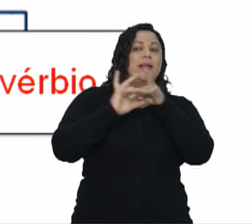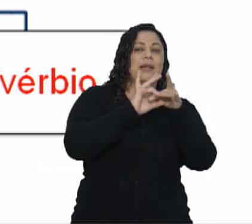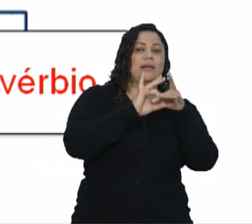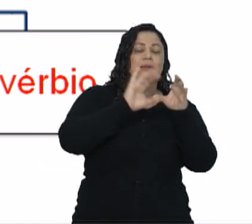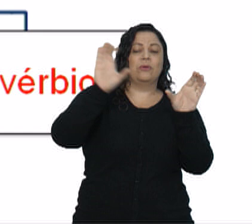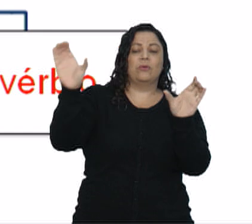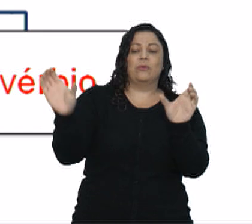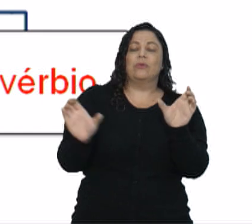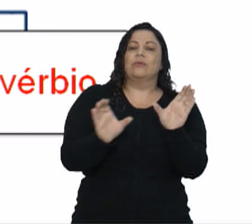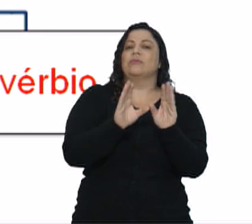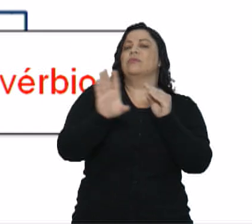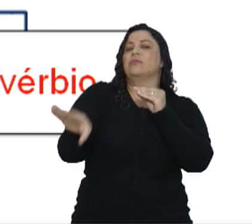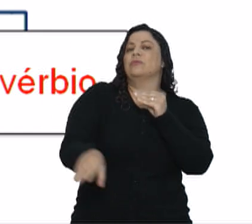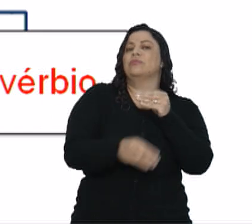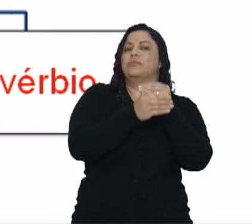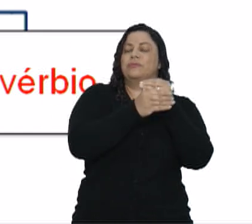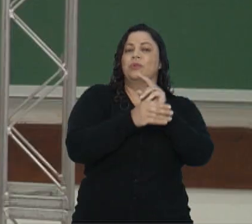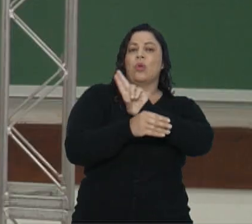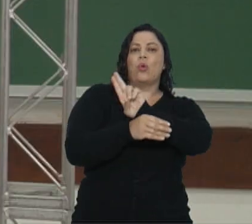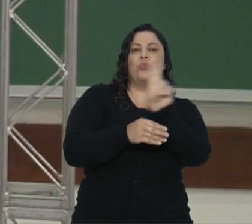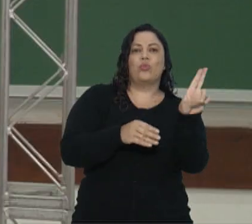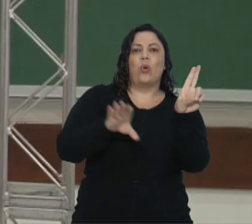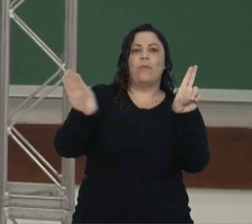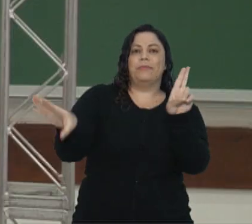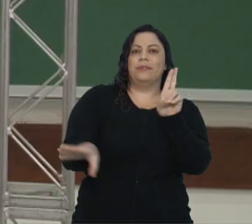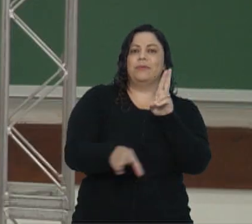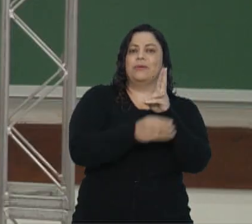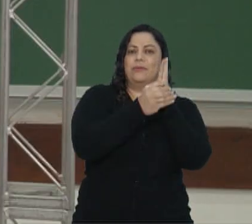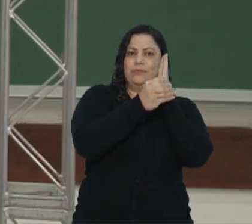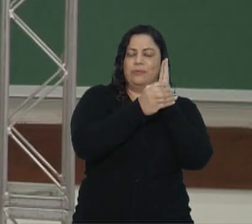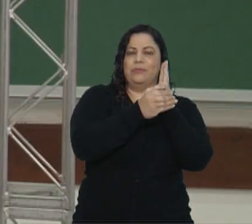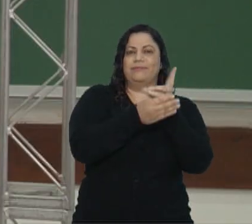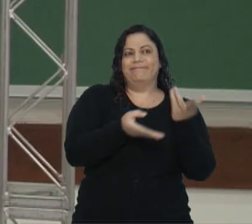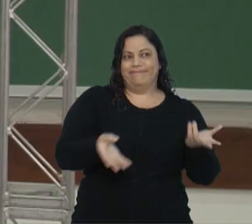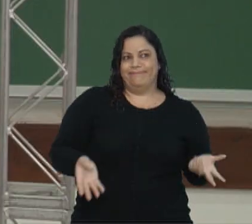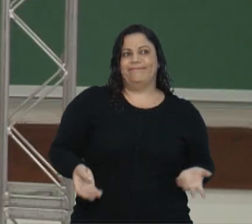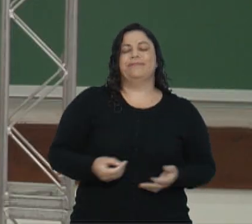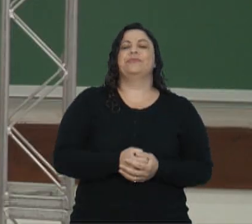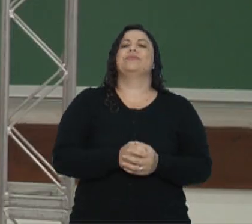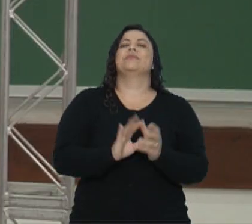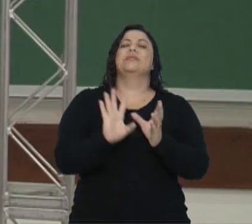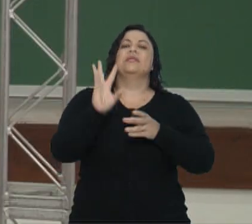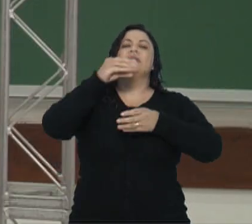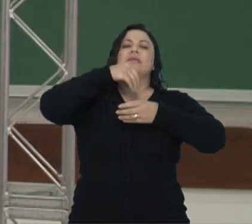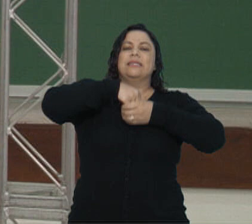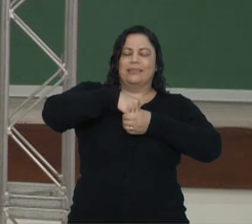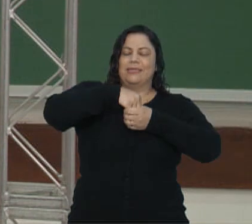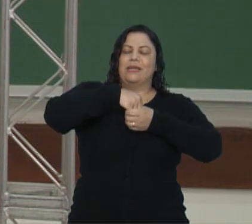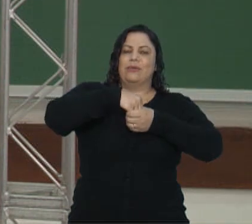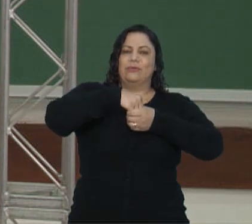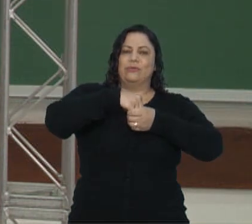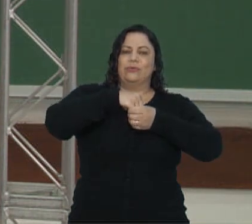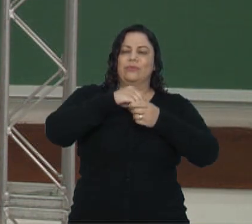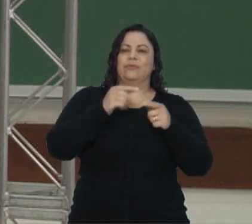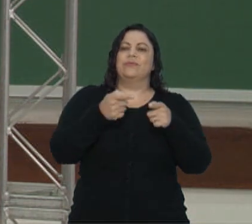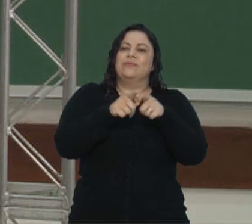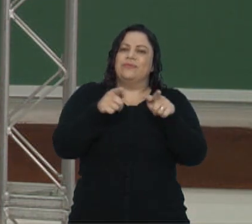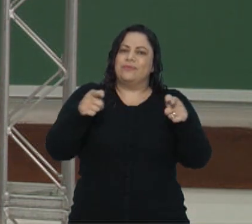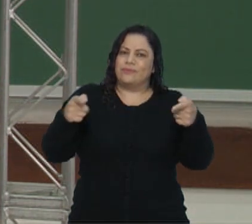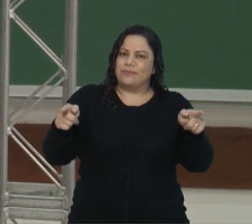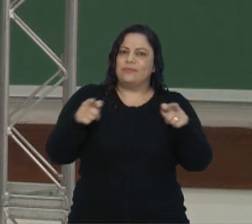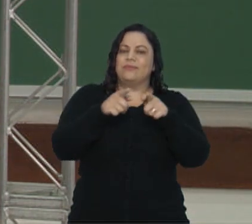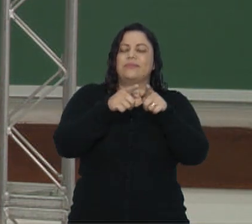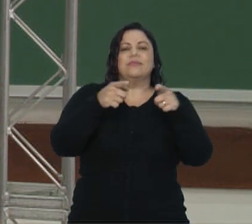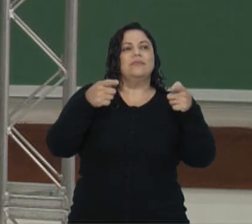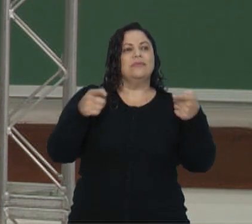complementos. Nome dentro da gramática, dentro então da morfossintaxe que a gente está falando então agora, a gente está